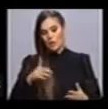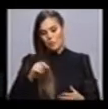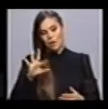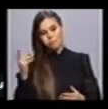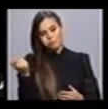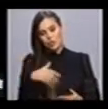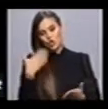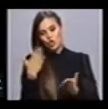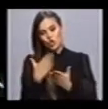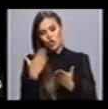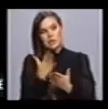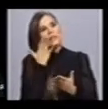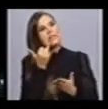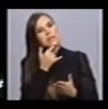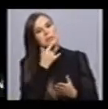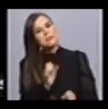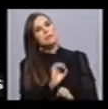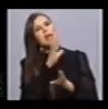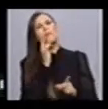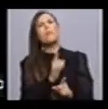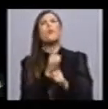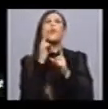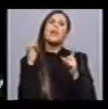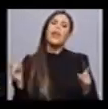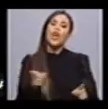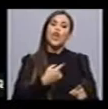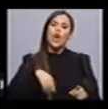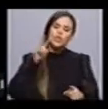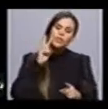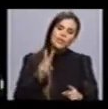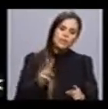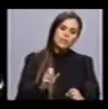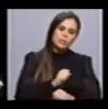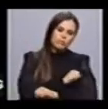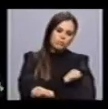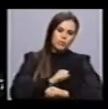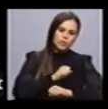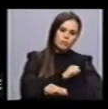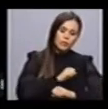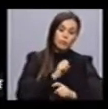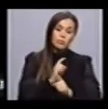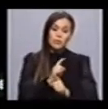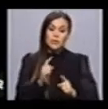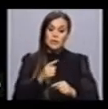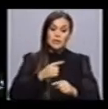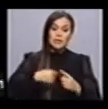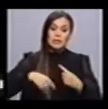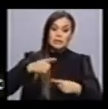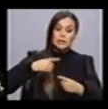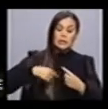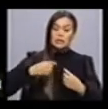tenta perceber por que razão é que nós encontramos estas explosões mais intensas em ciclos que até são